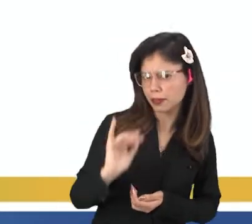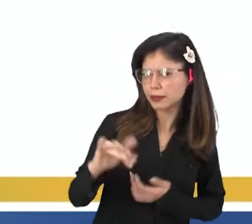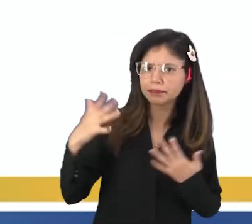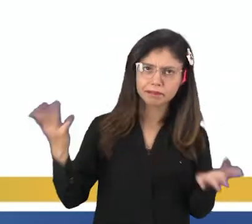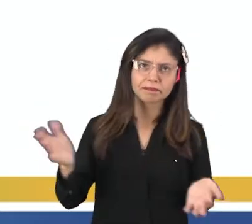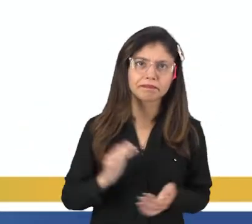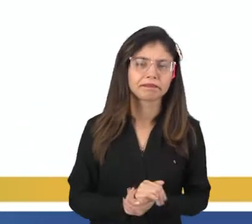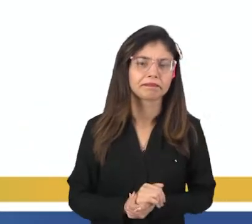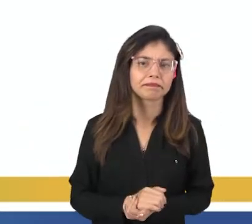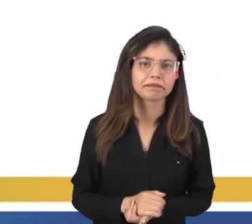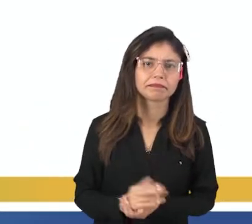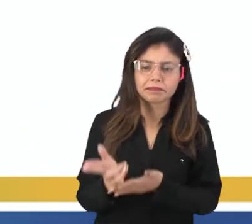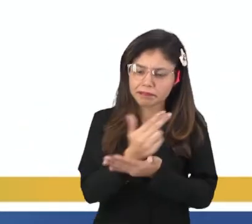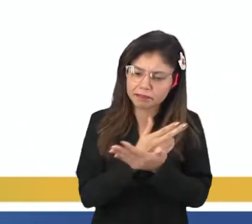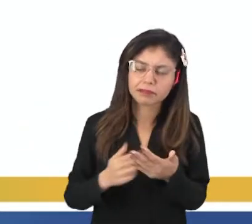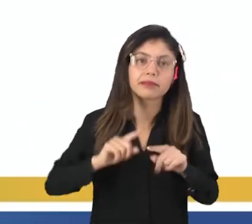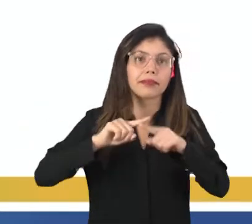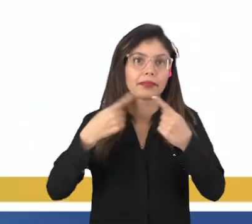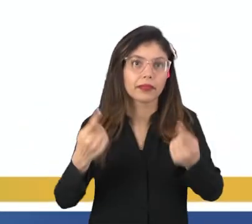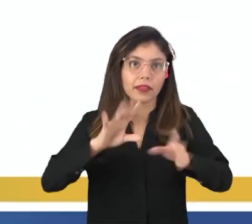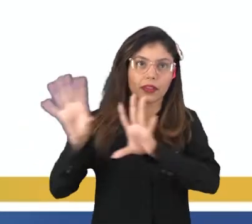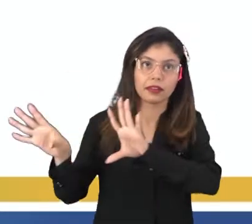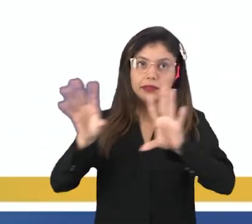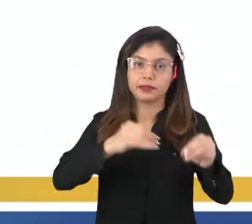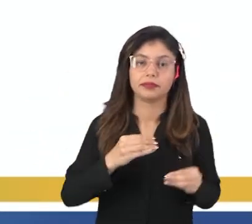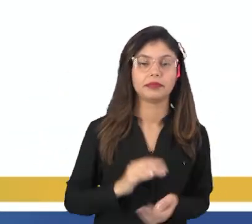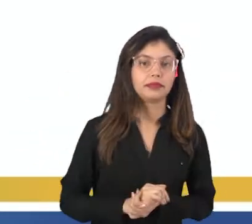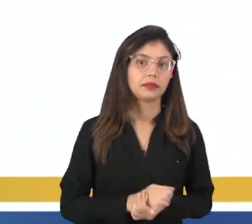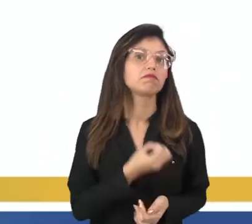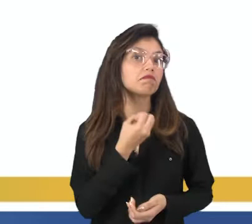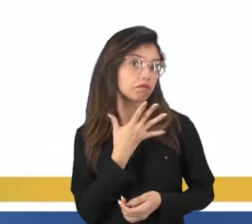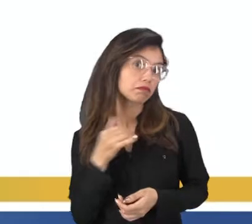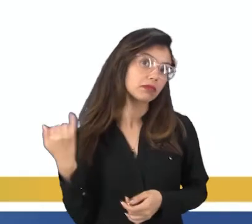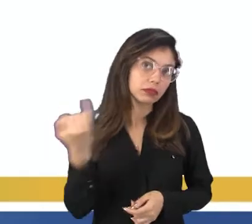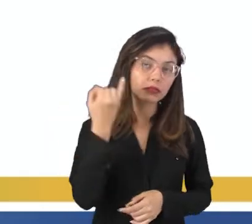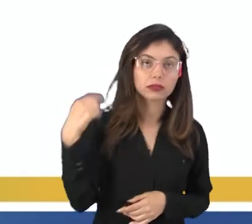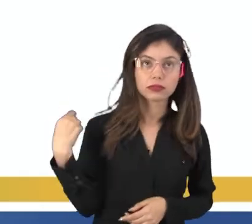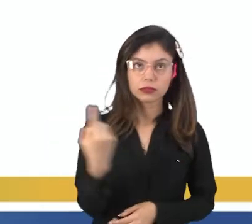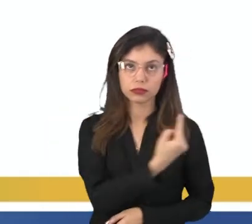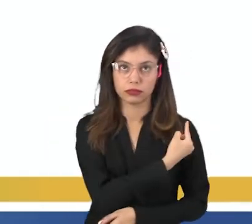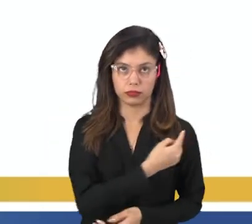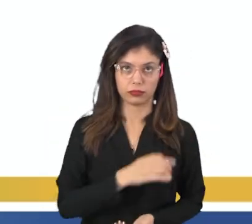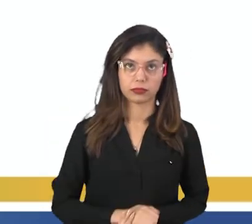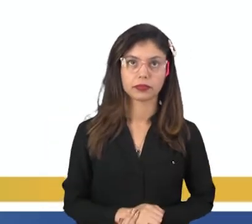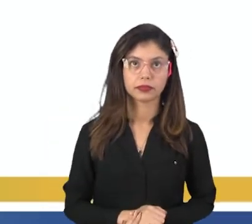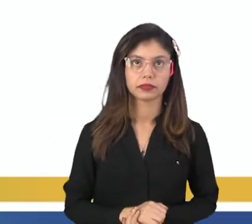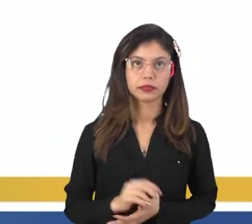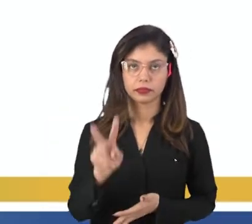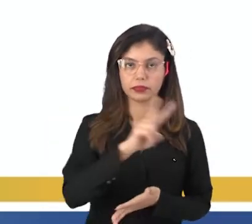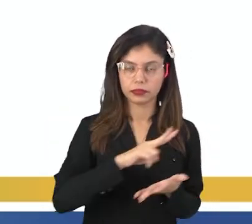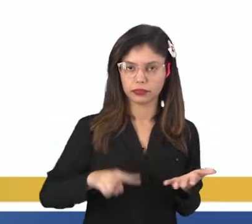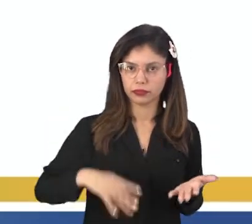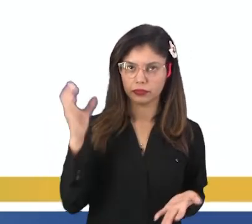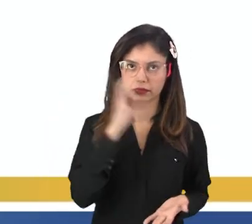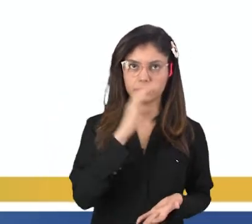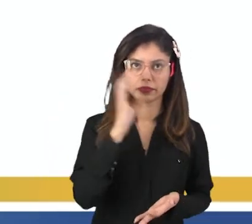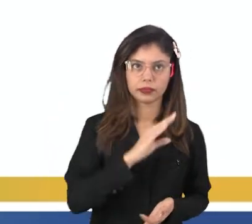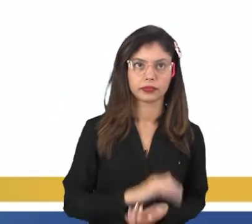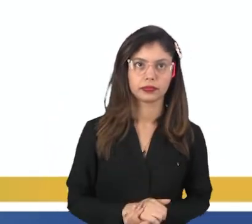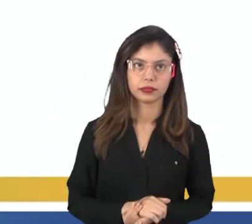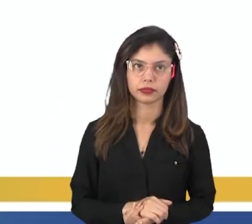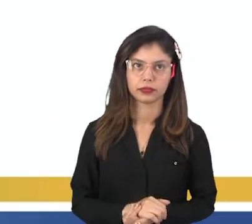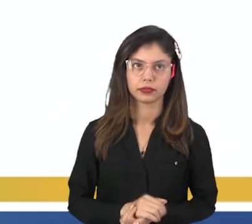o fio é um desenho animado mas que traz mensagens muito importantes vamos lá vamos ler rapidamente a